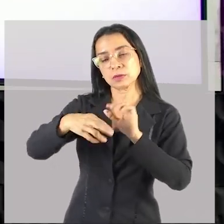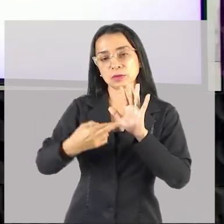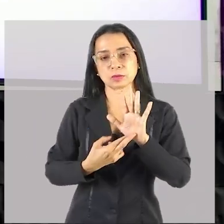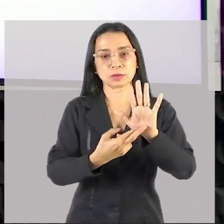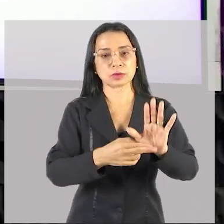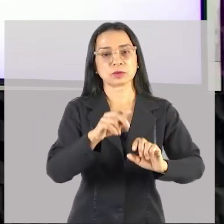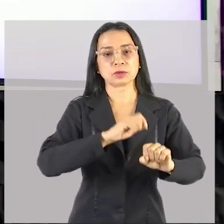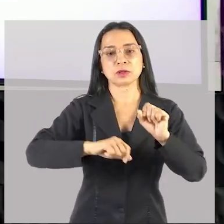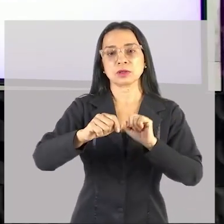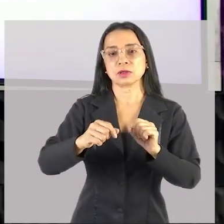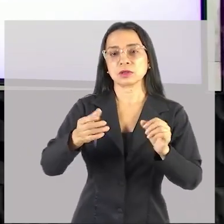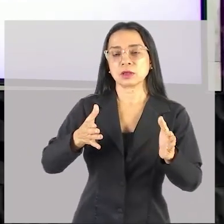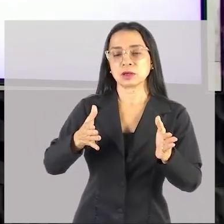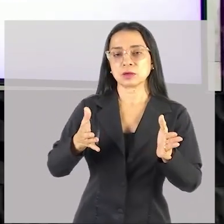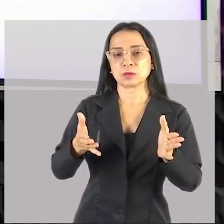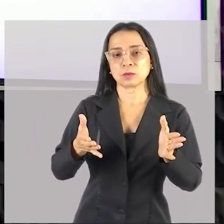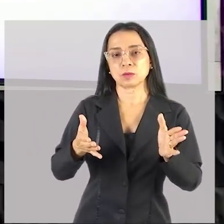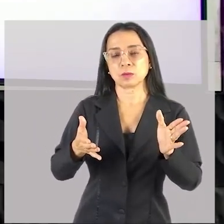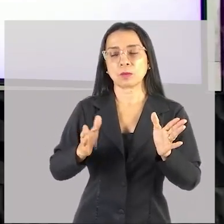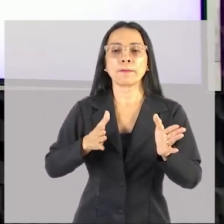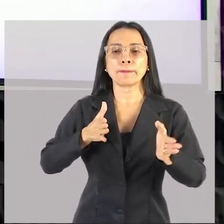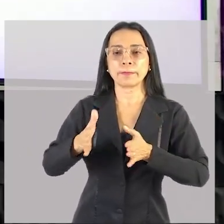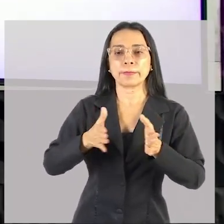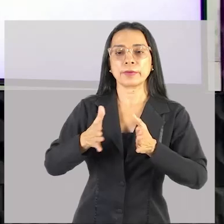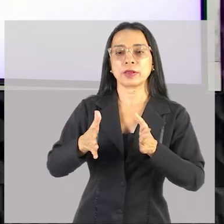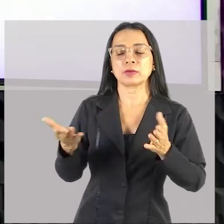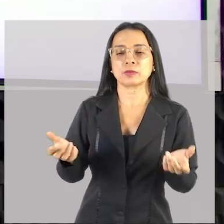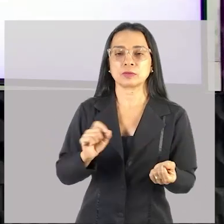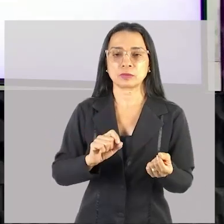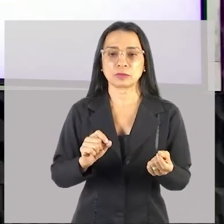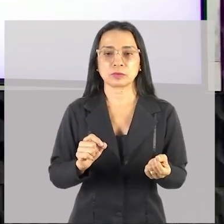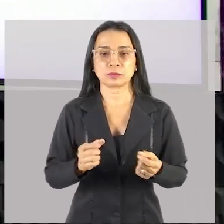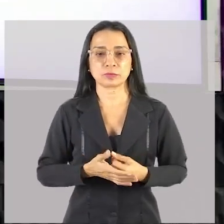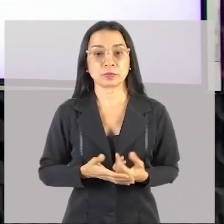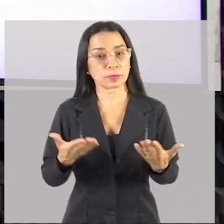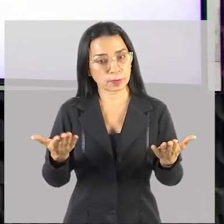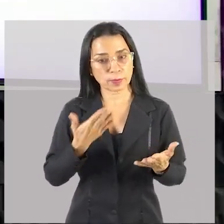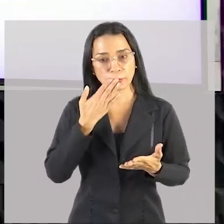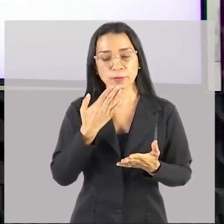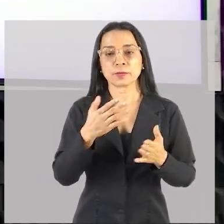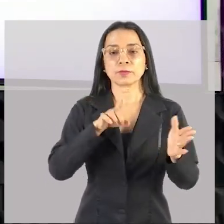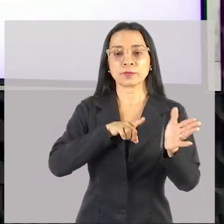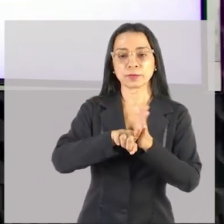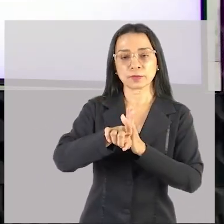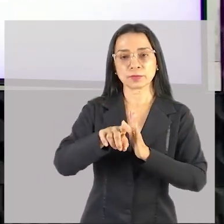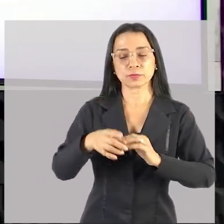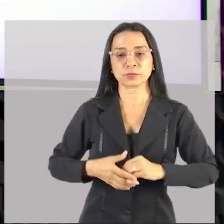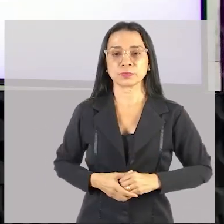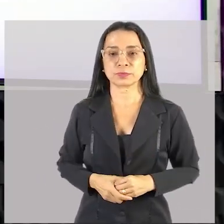mandatos temporários, beleza? Então, vamos ao que pede a questão.